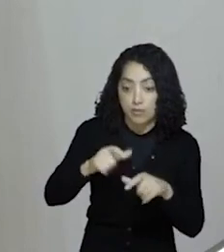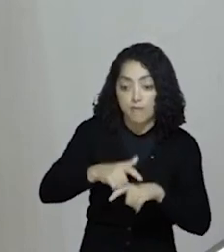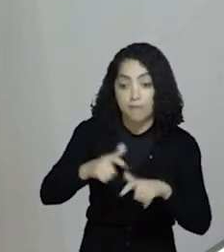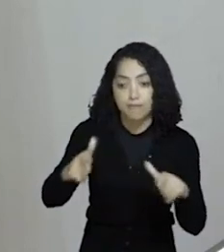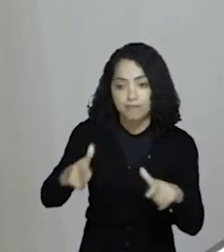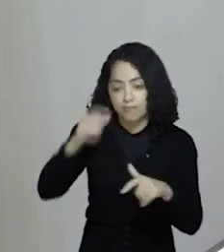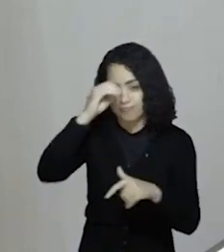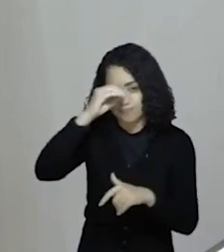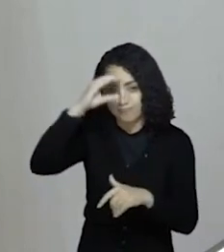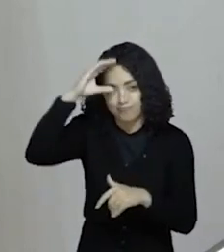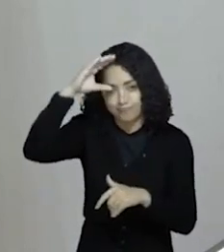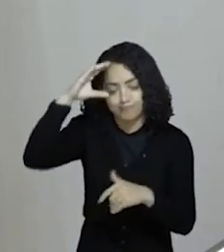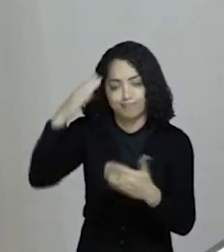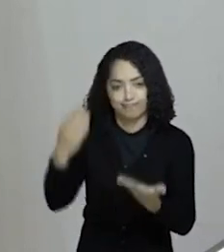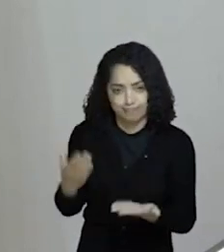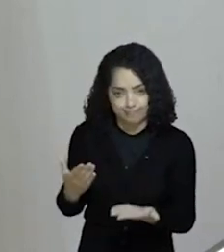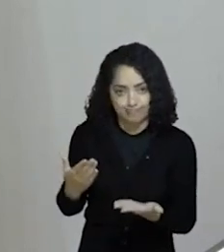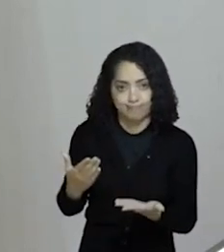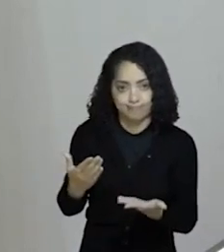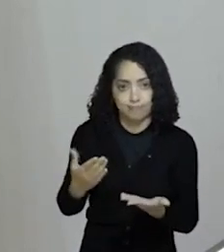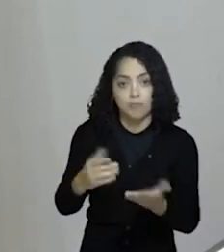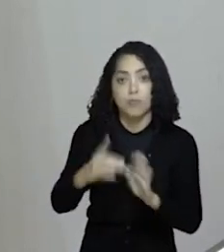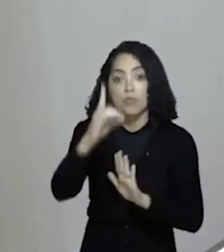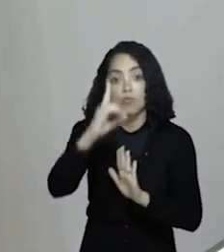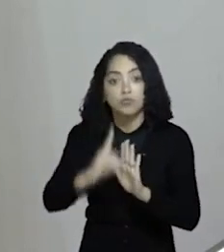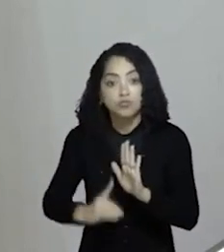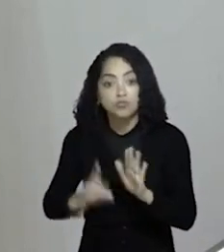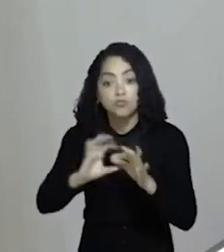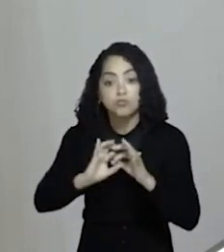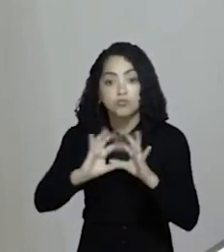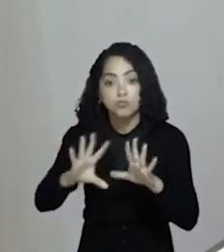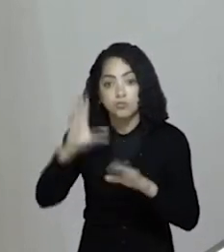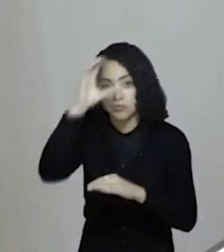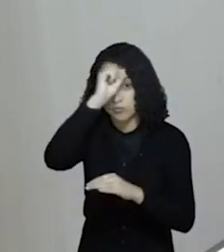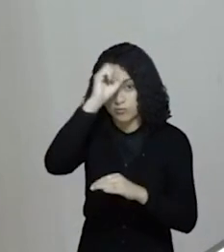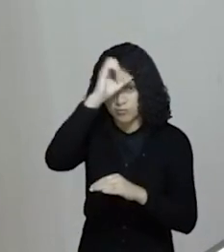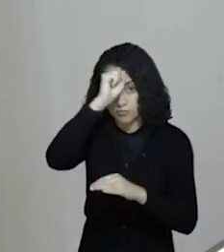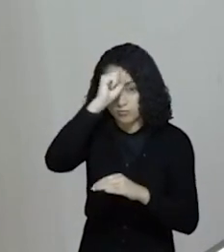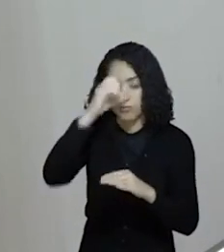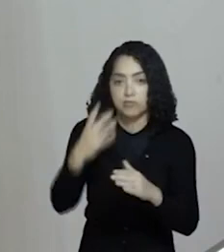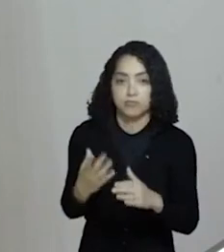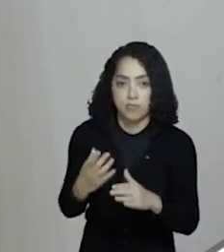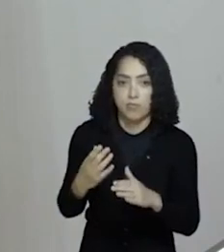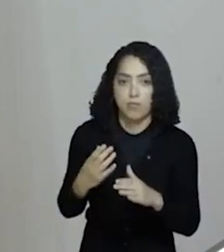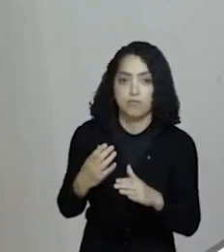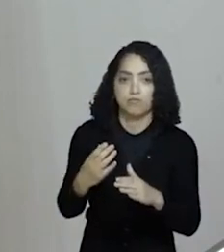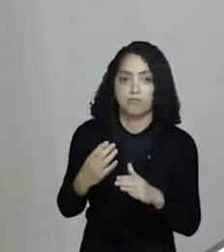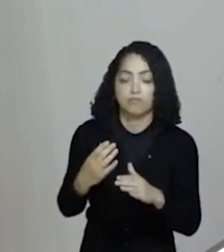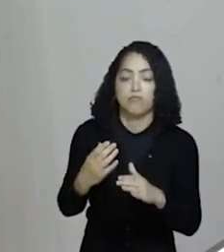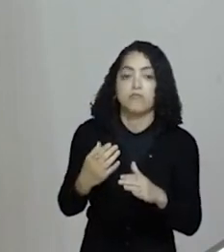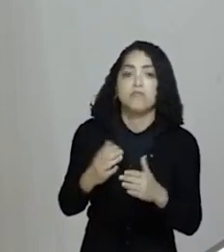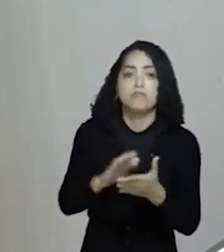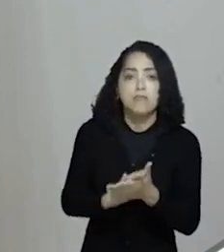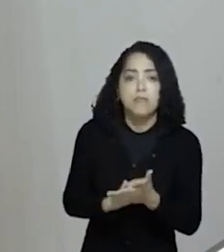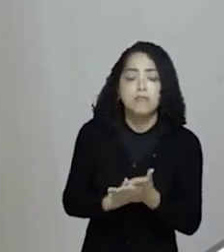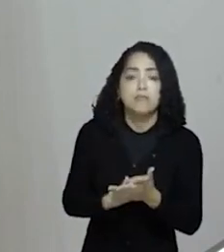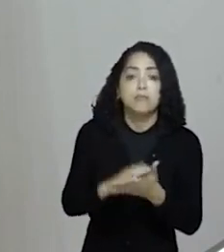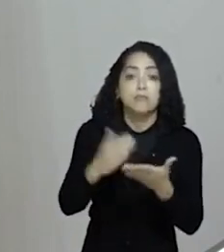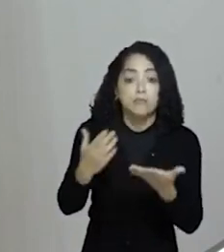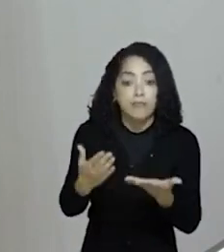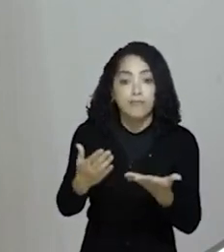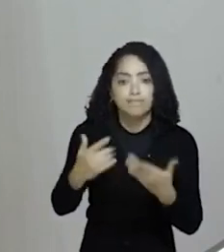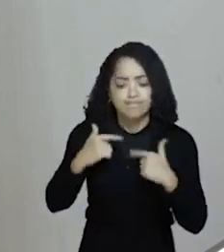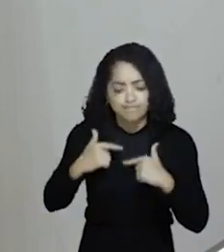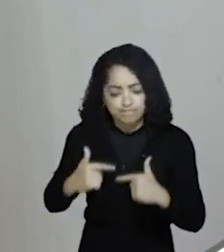e dos adolescentes sobre o direito de liberdade de aprender um conteúdo politicamente neutro. É direito do seu